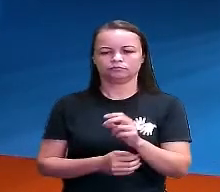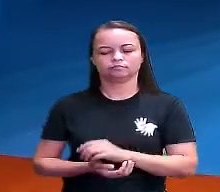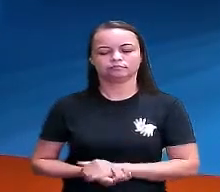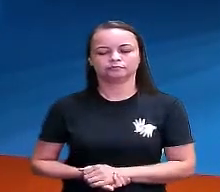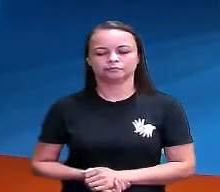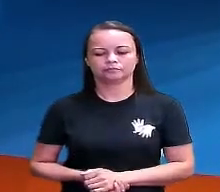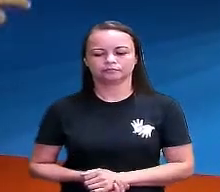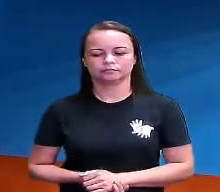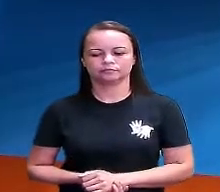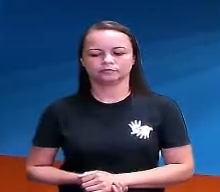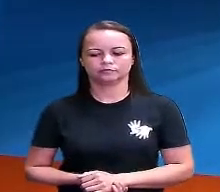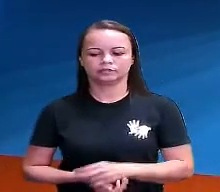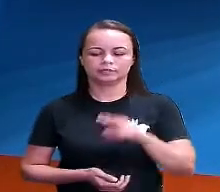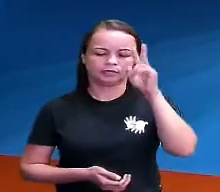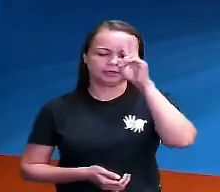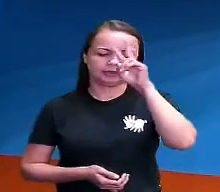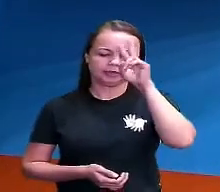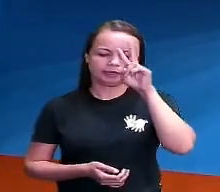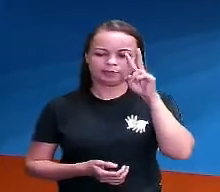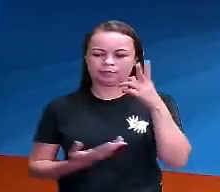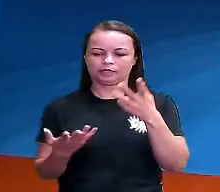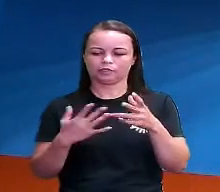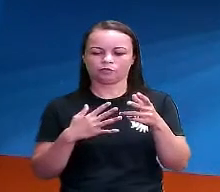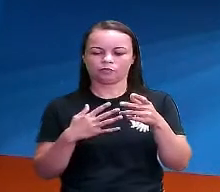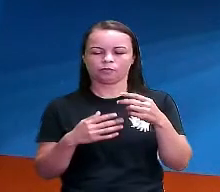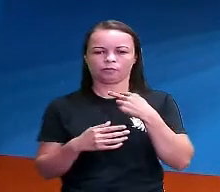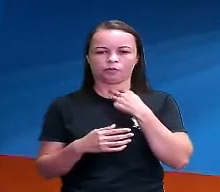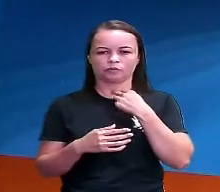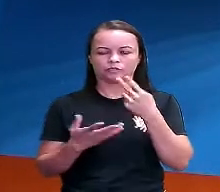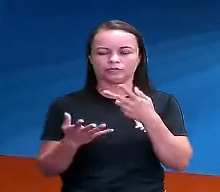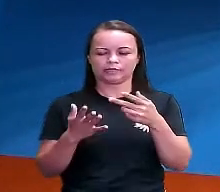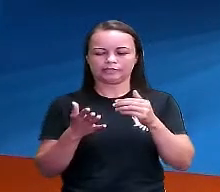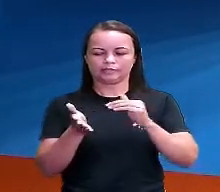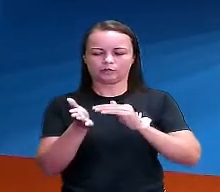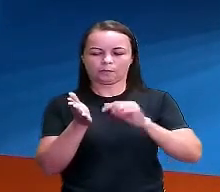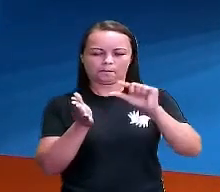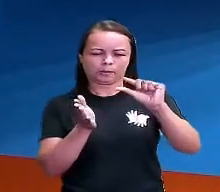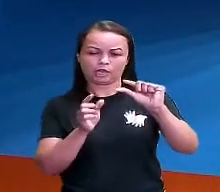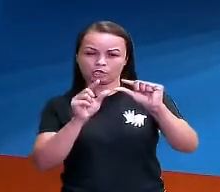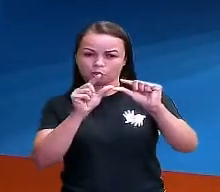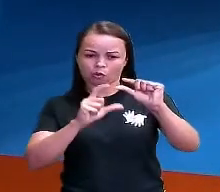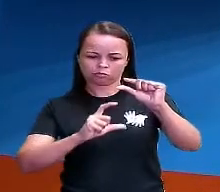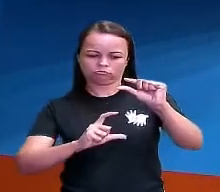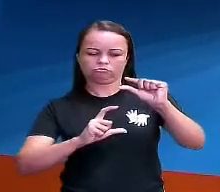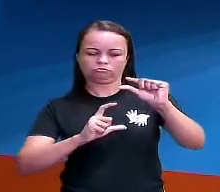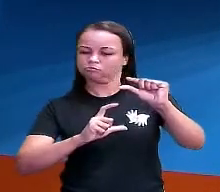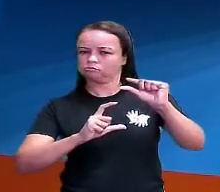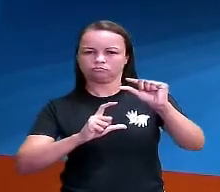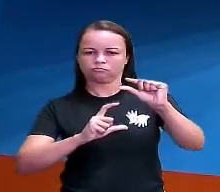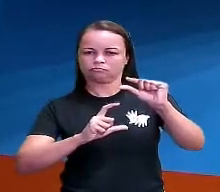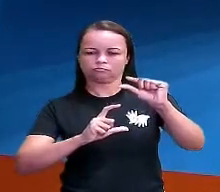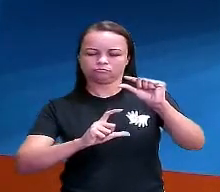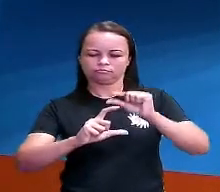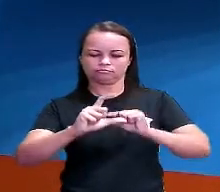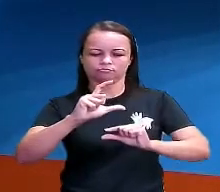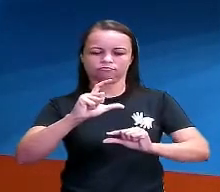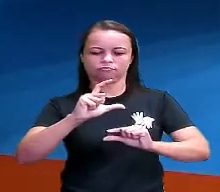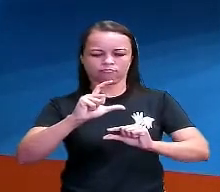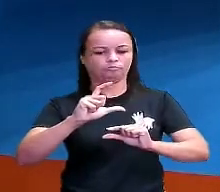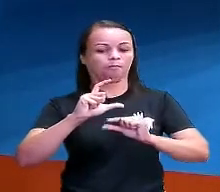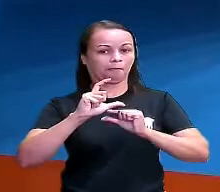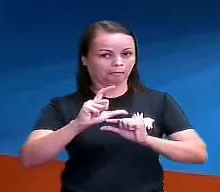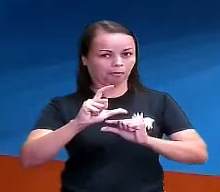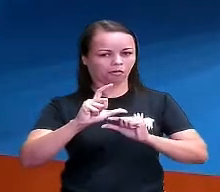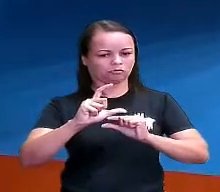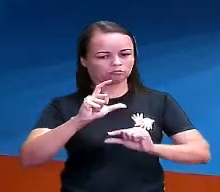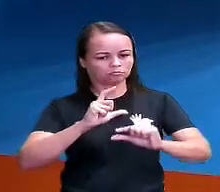tá? Lembra, gente, não posso ter esse número daqui menor do que o de baixo. Não posso ter um minuendo menor